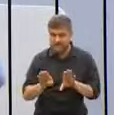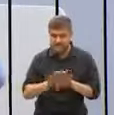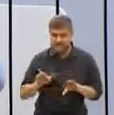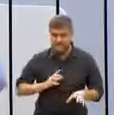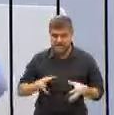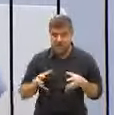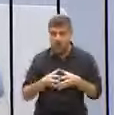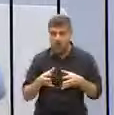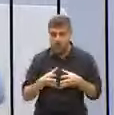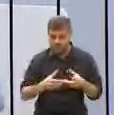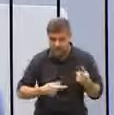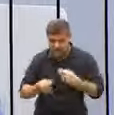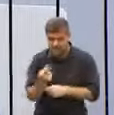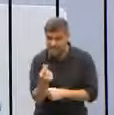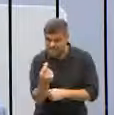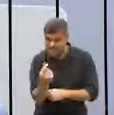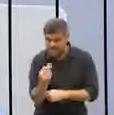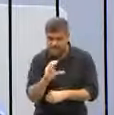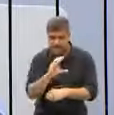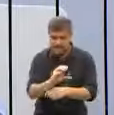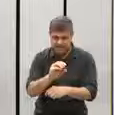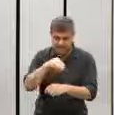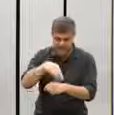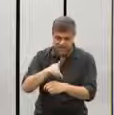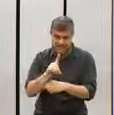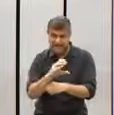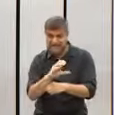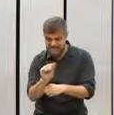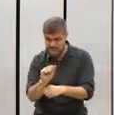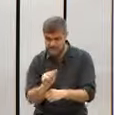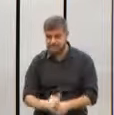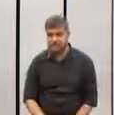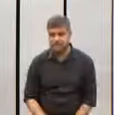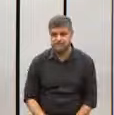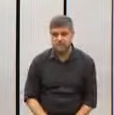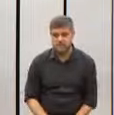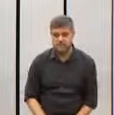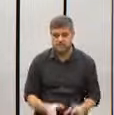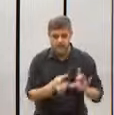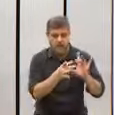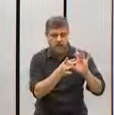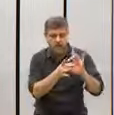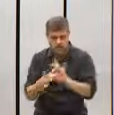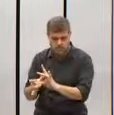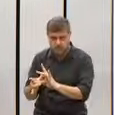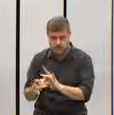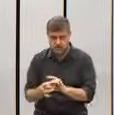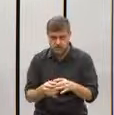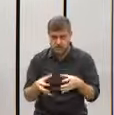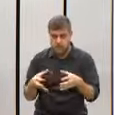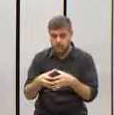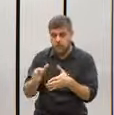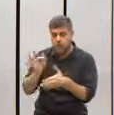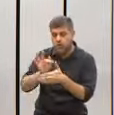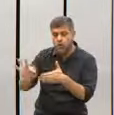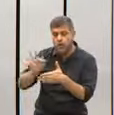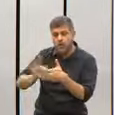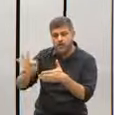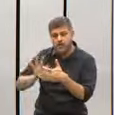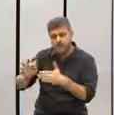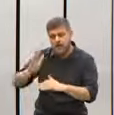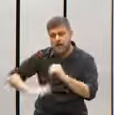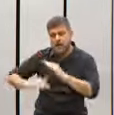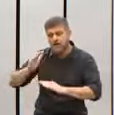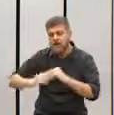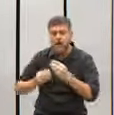pela Comissão de Finanças do CMDCA também. Sim. E nesse contexto, o Conselho Tutelar, ele atua de